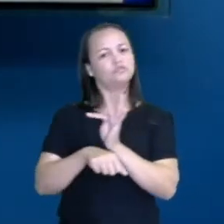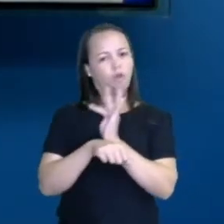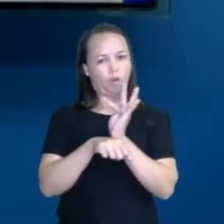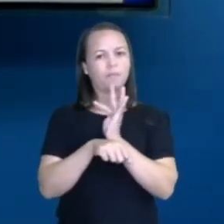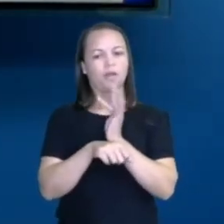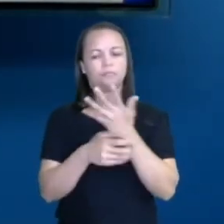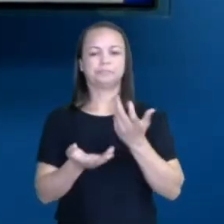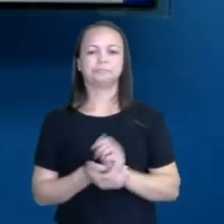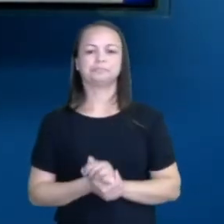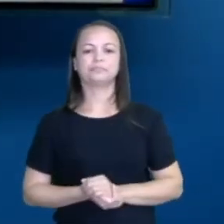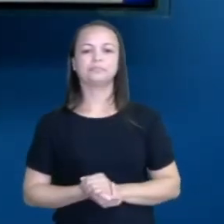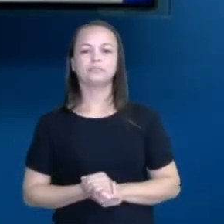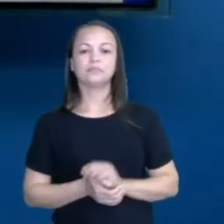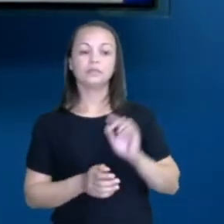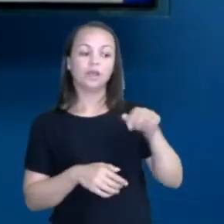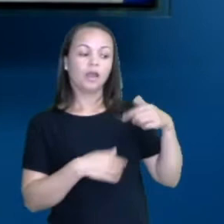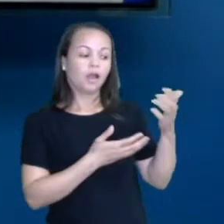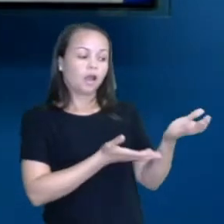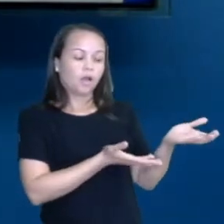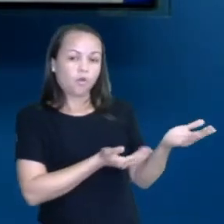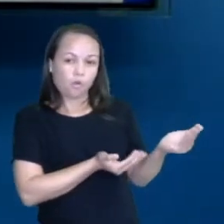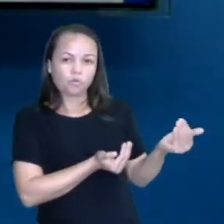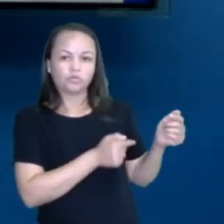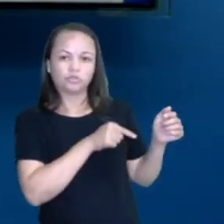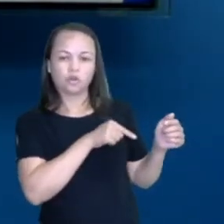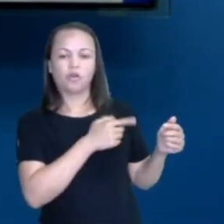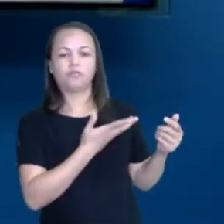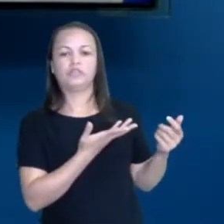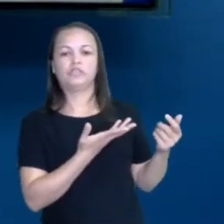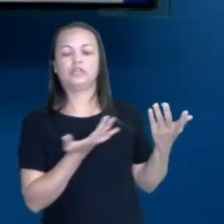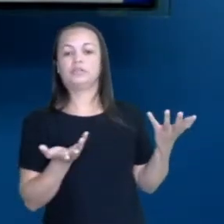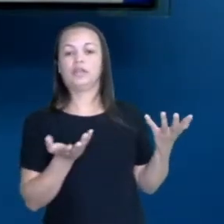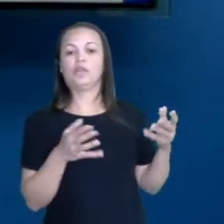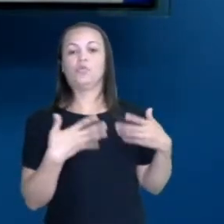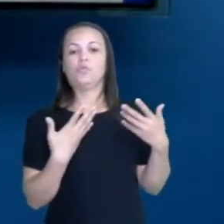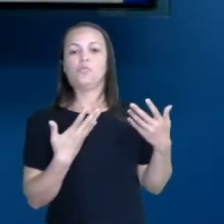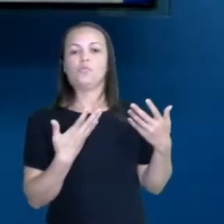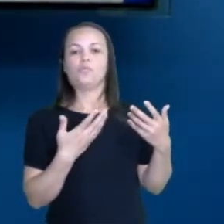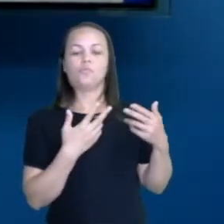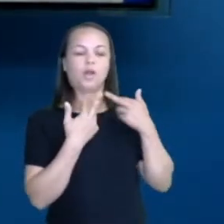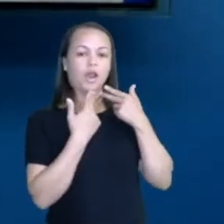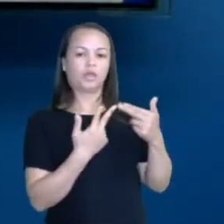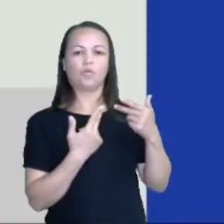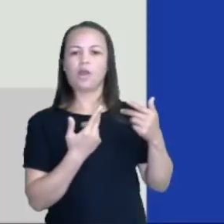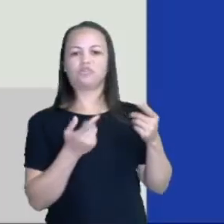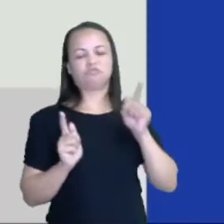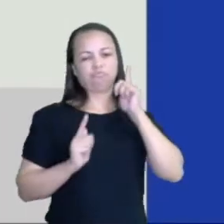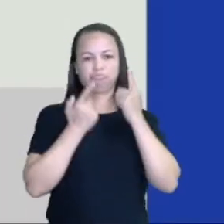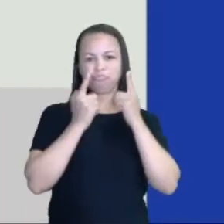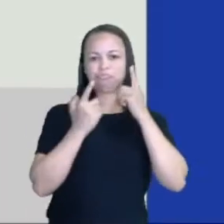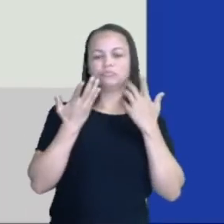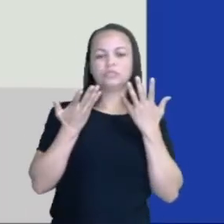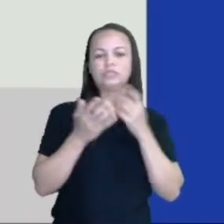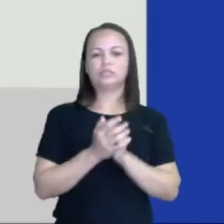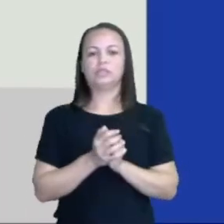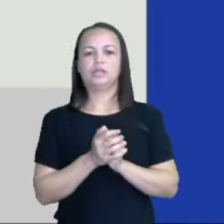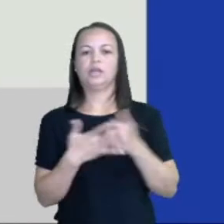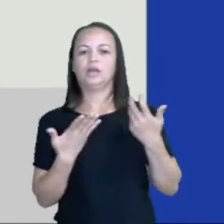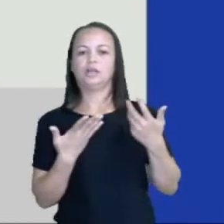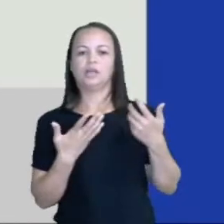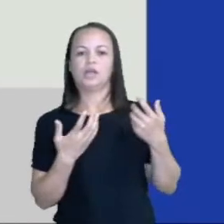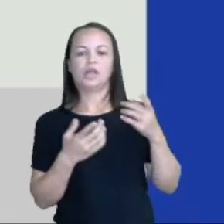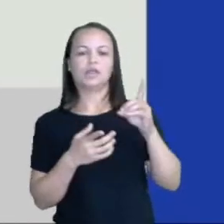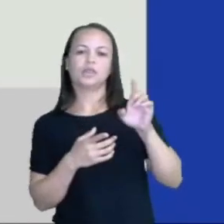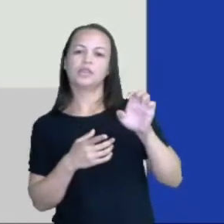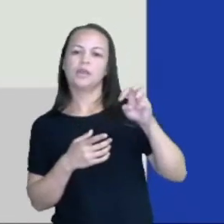outro lado, o jovem já tem uma linguagem mais despojada, uma linguagem cheia de gírias. Eu mandei ver,